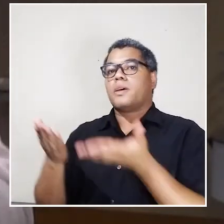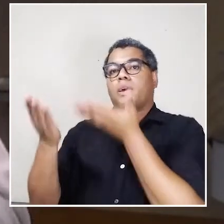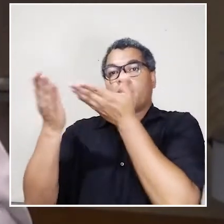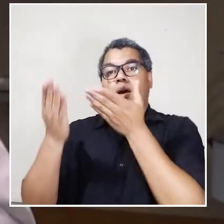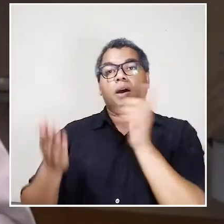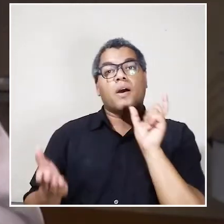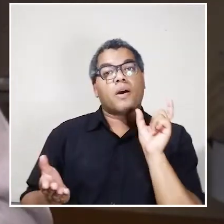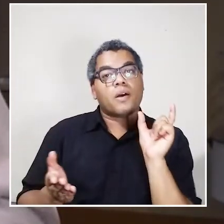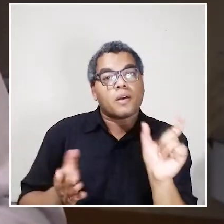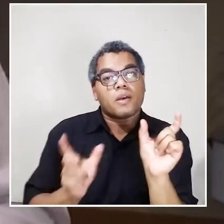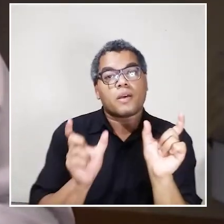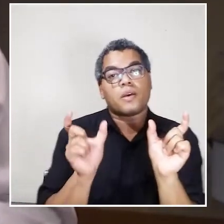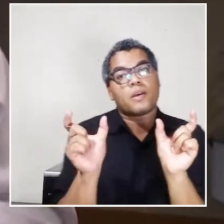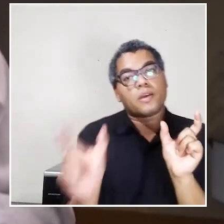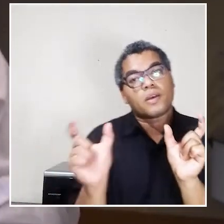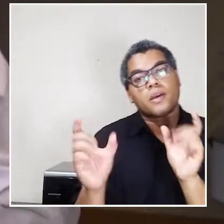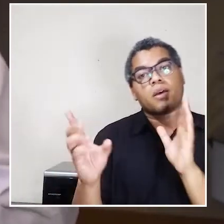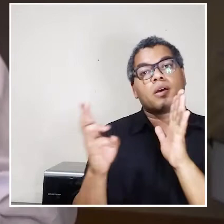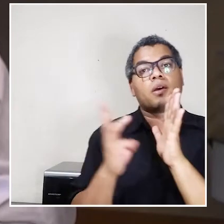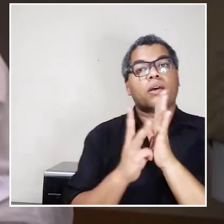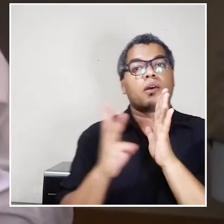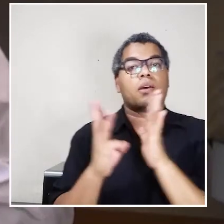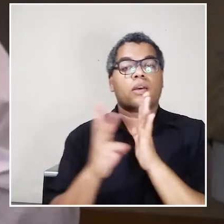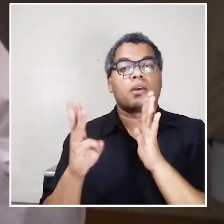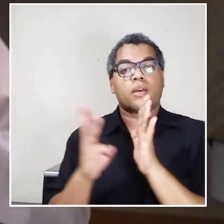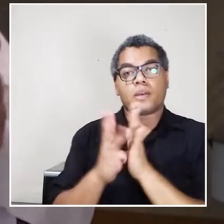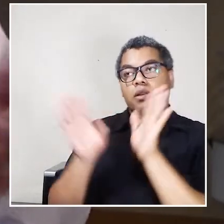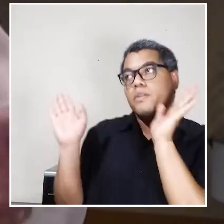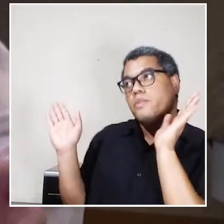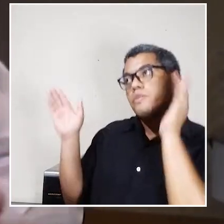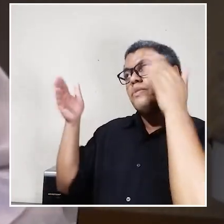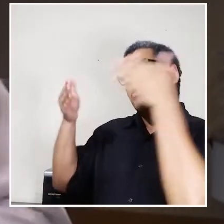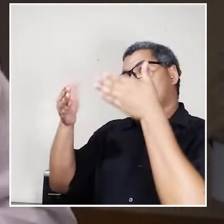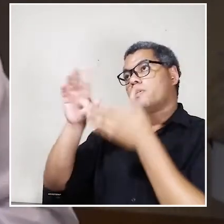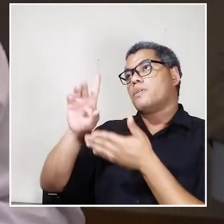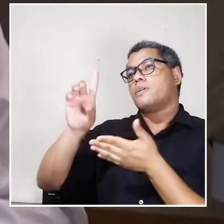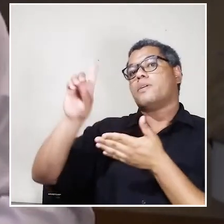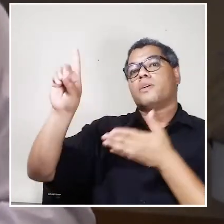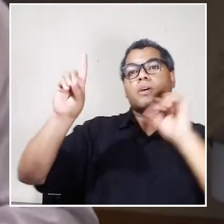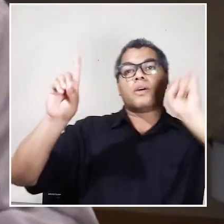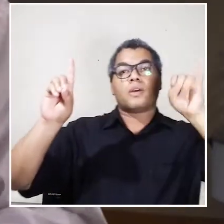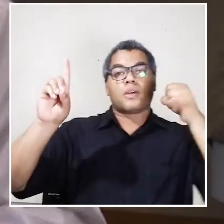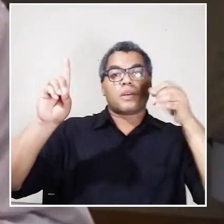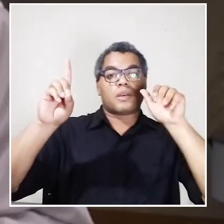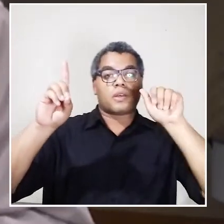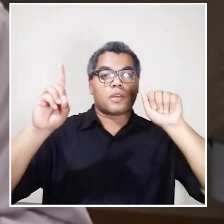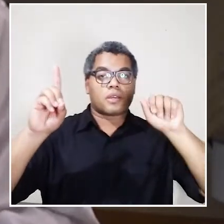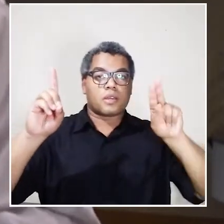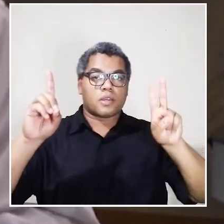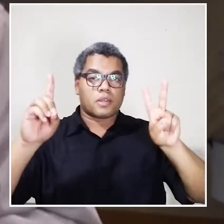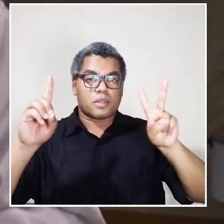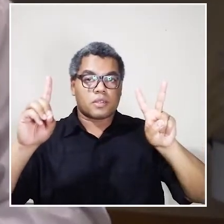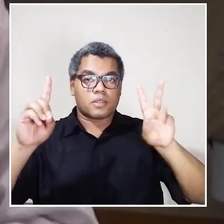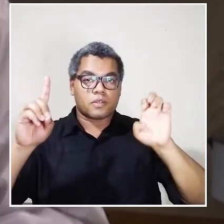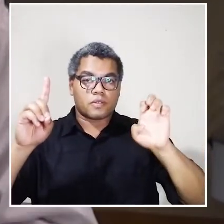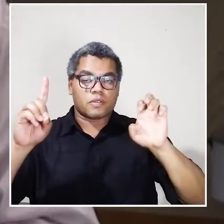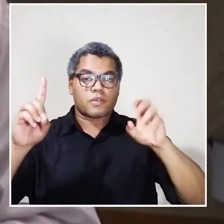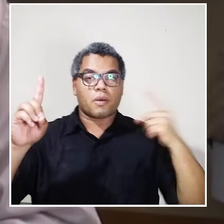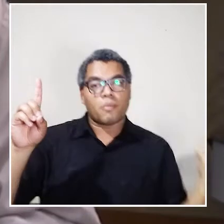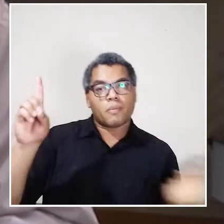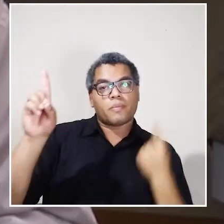os termos com que Daniel se dirige ao Senhor: a Javé, ao